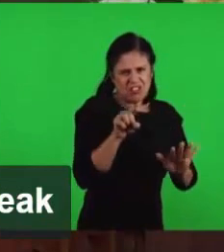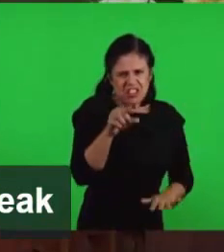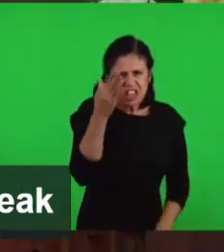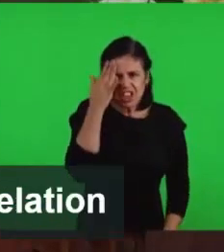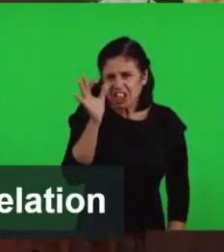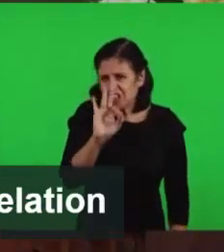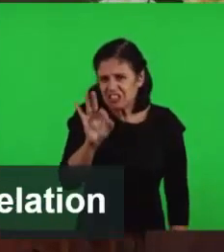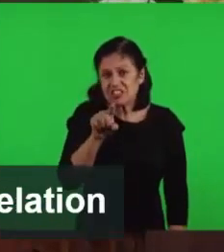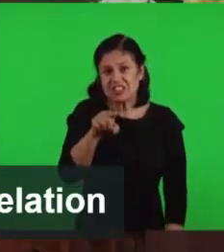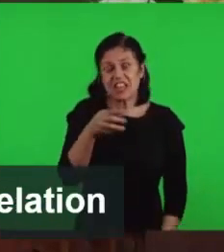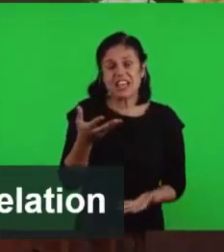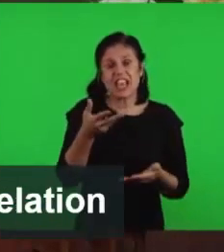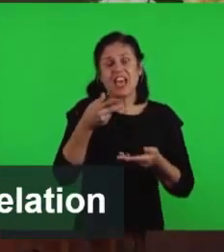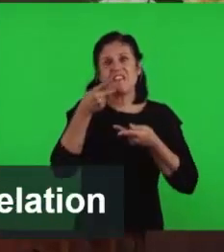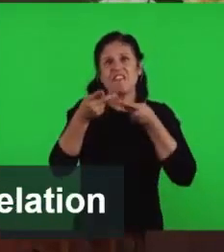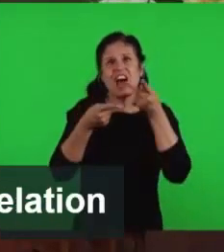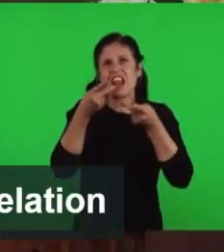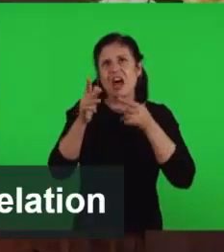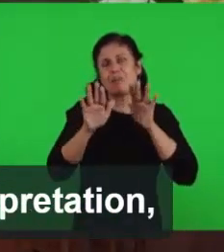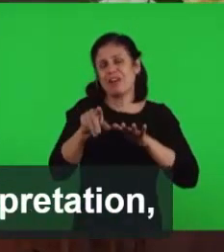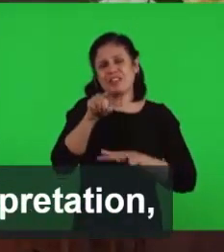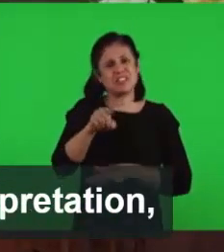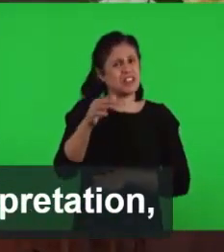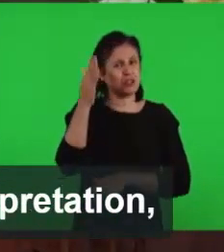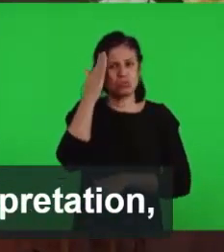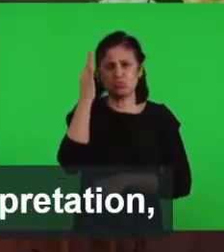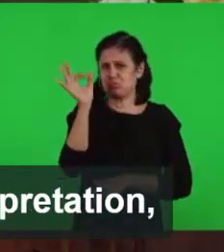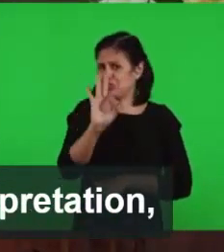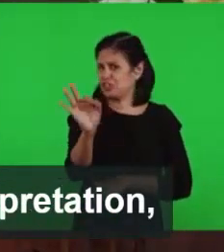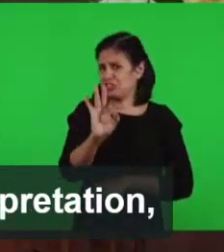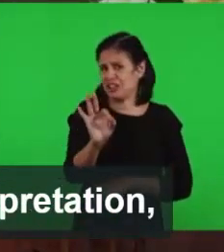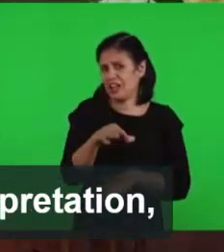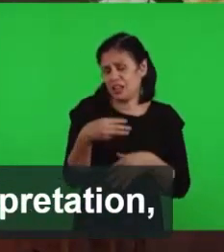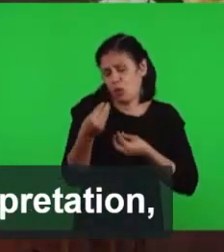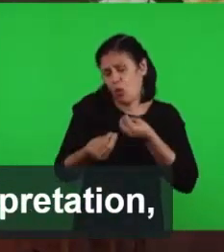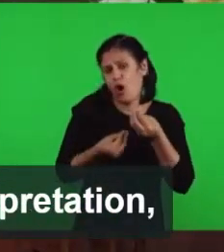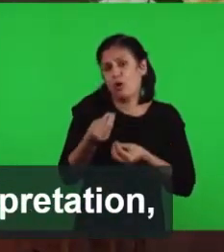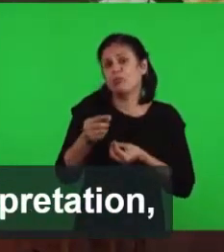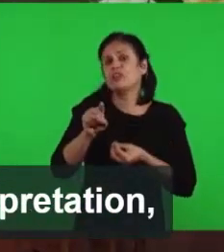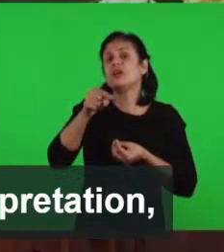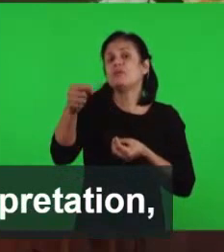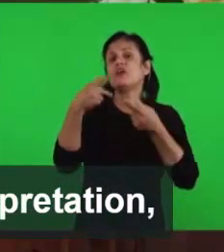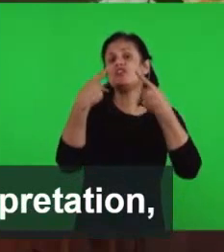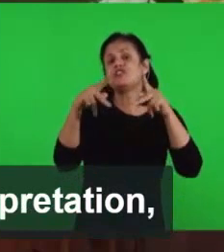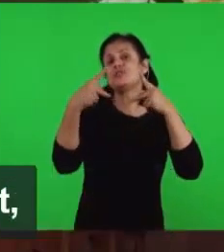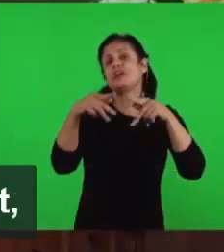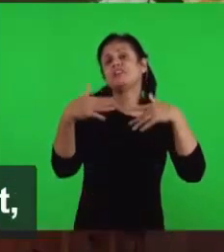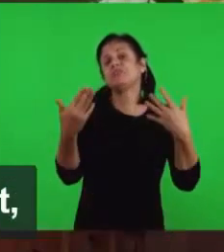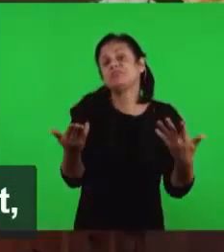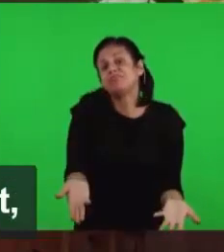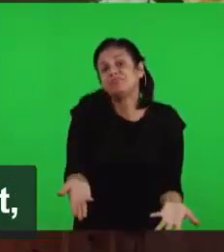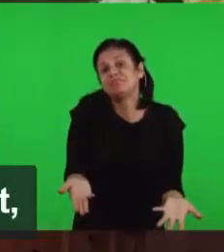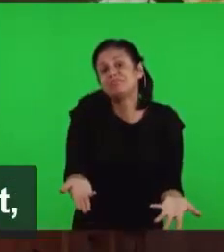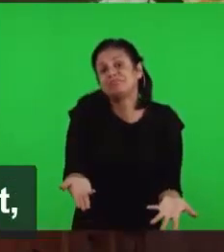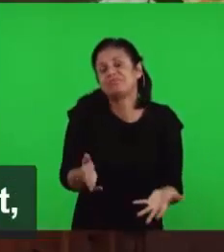quer falar do que ele não entende quer falar de uma revelação que ele não teve então ele quer falar de interpretação interpretação todo mundo